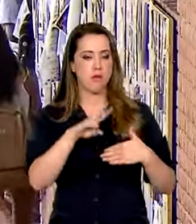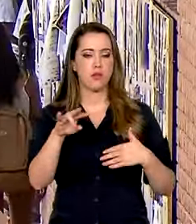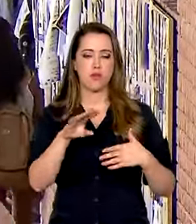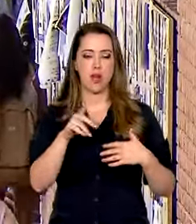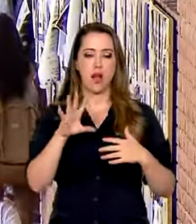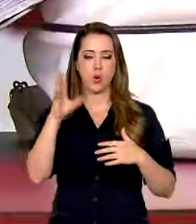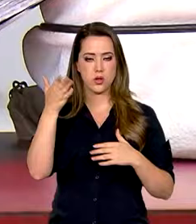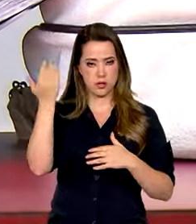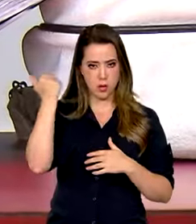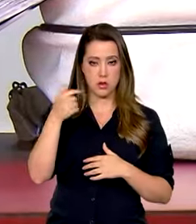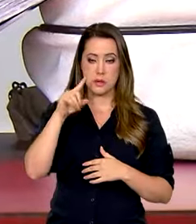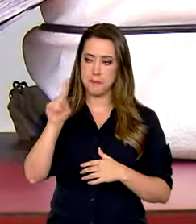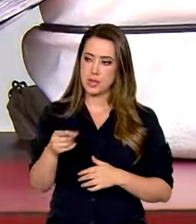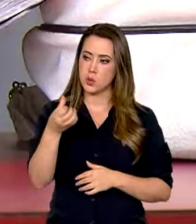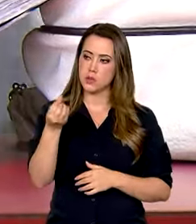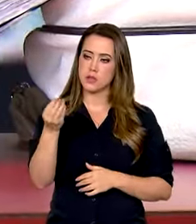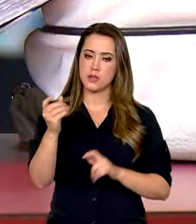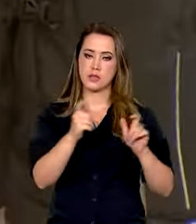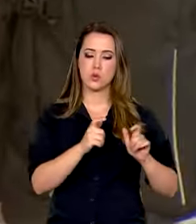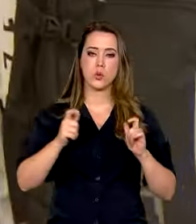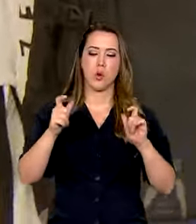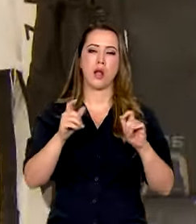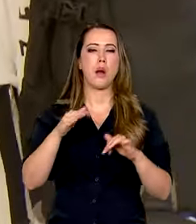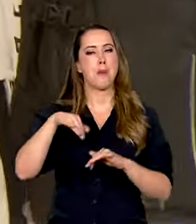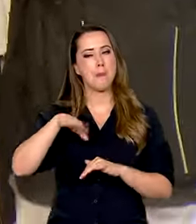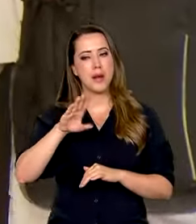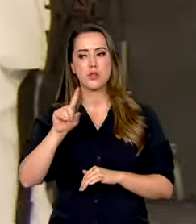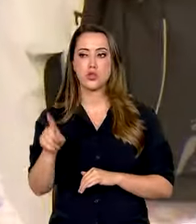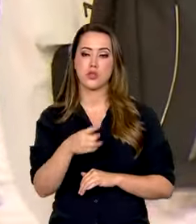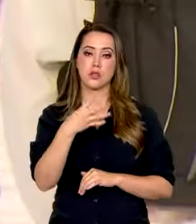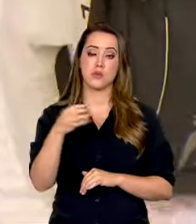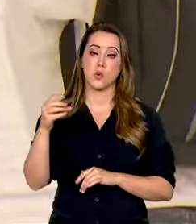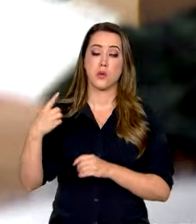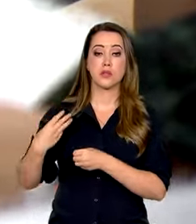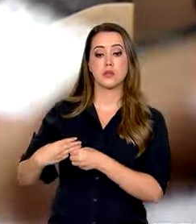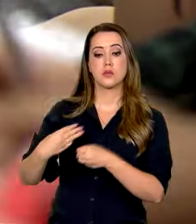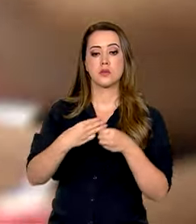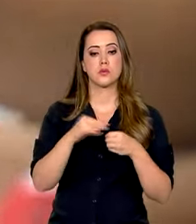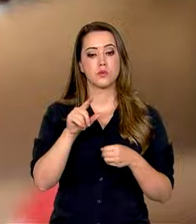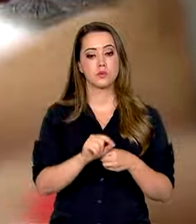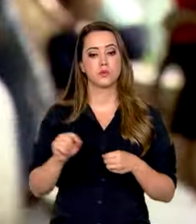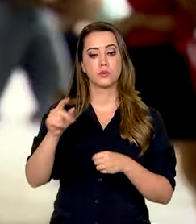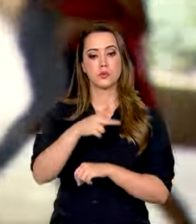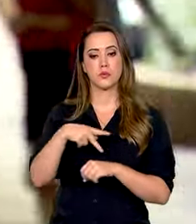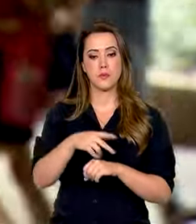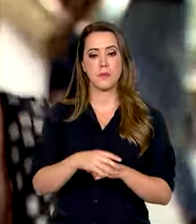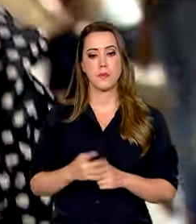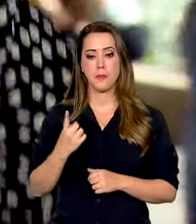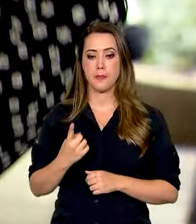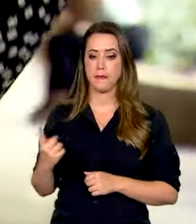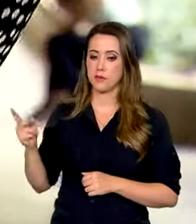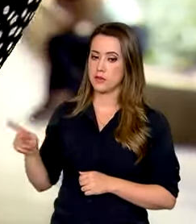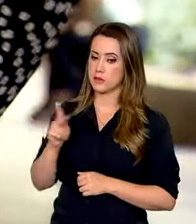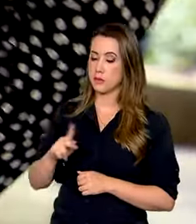1600 locais espalhados por cerca de 1400 municípios de todo o país Essa